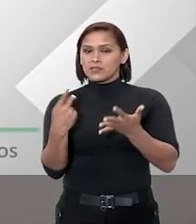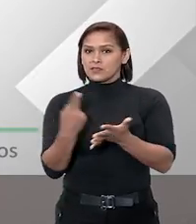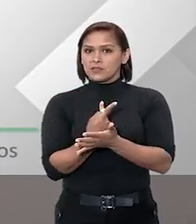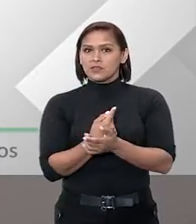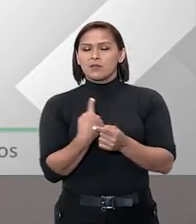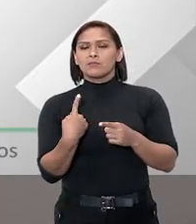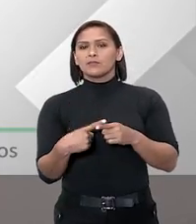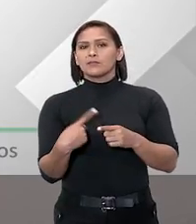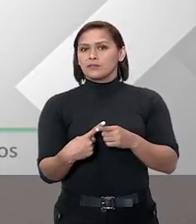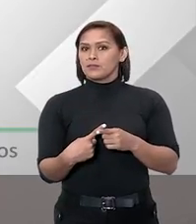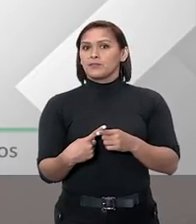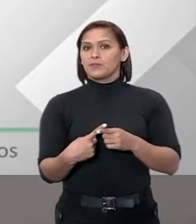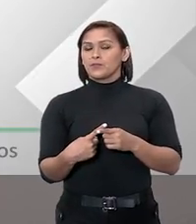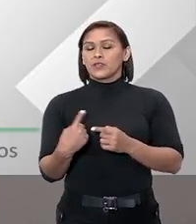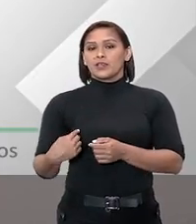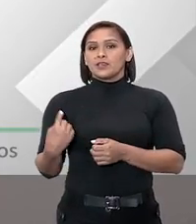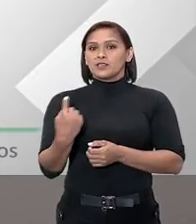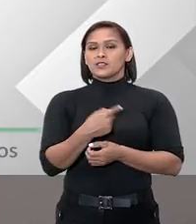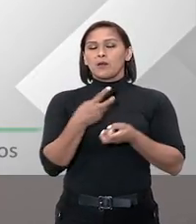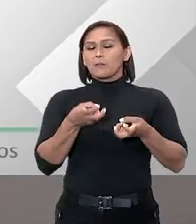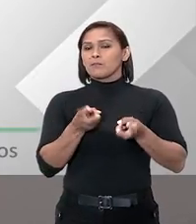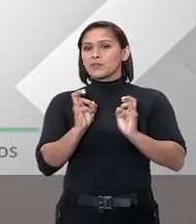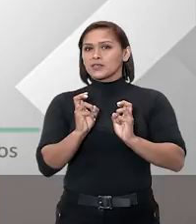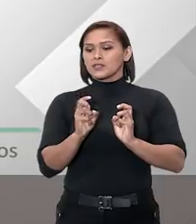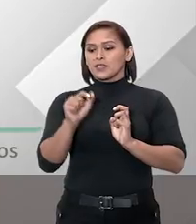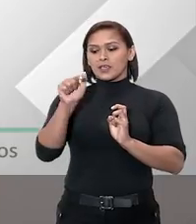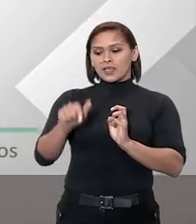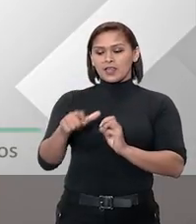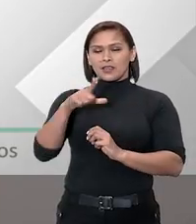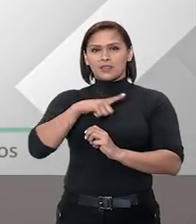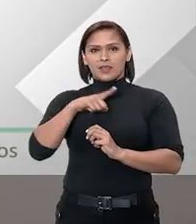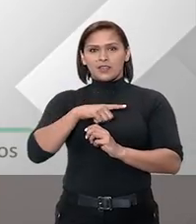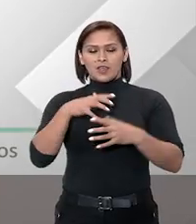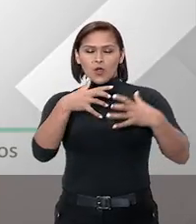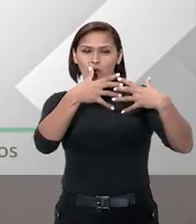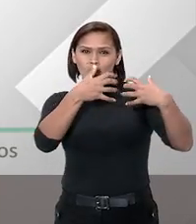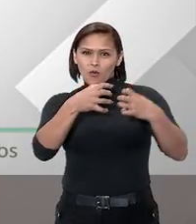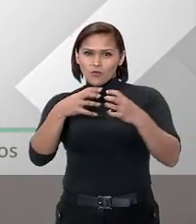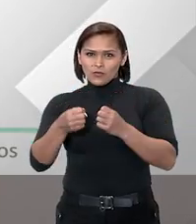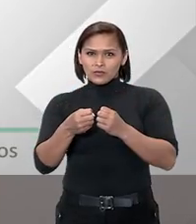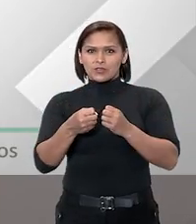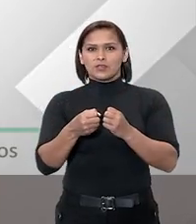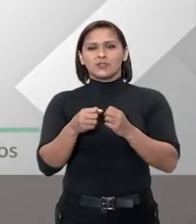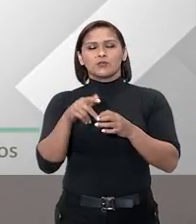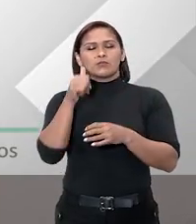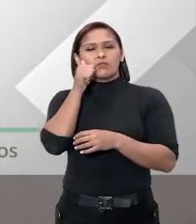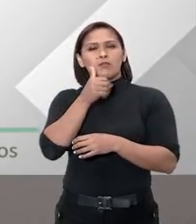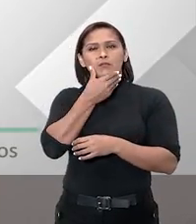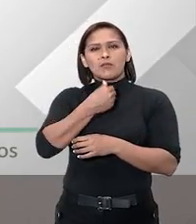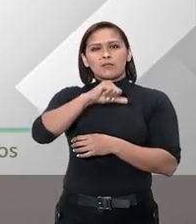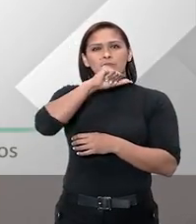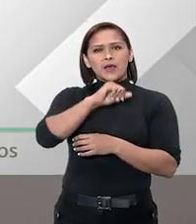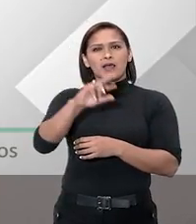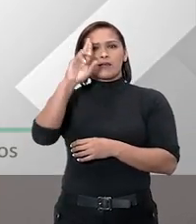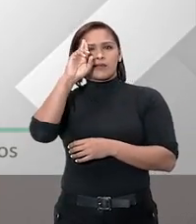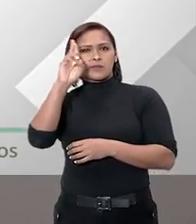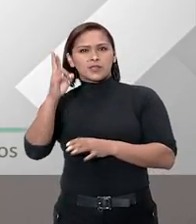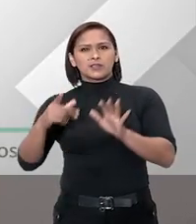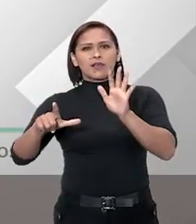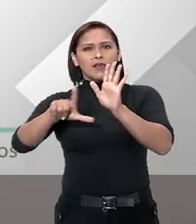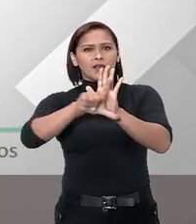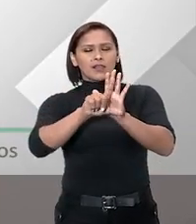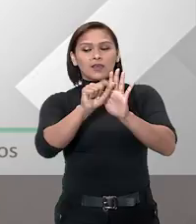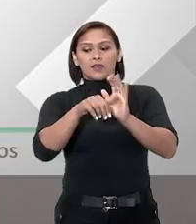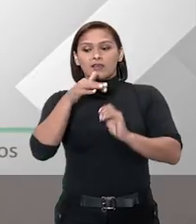De que sentido? Se nós percebermos que ali está havendo um conflito entre os pais ou os representantes